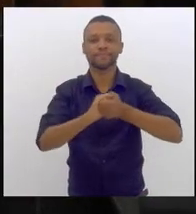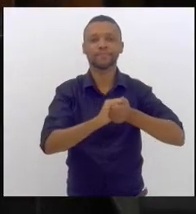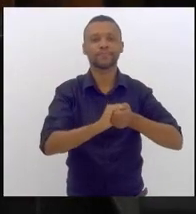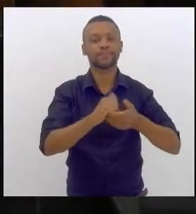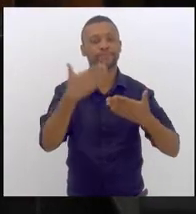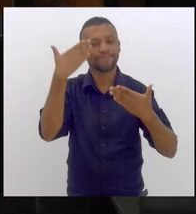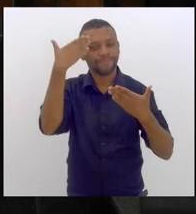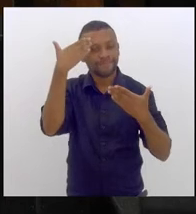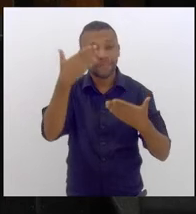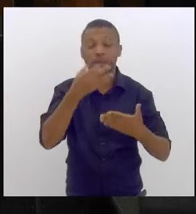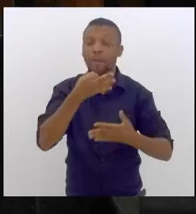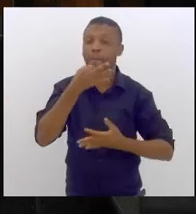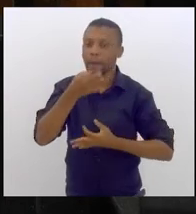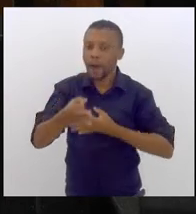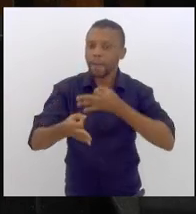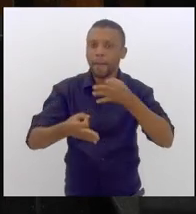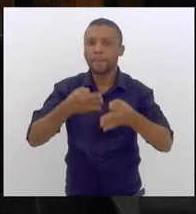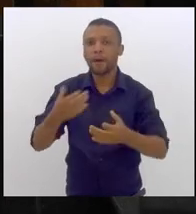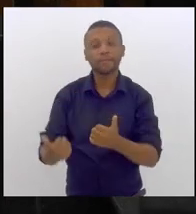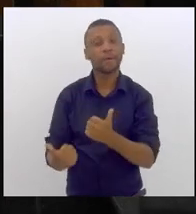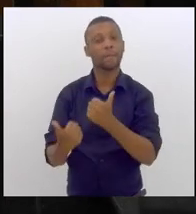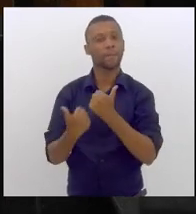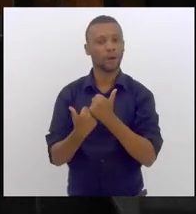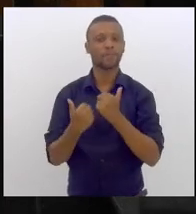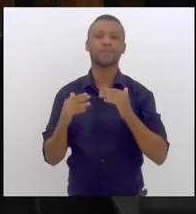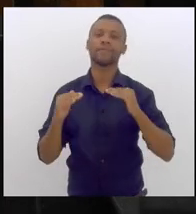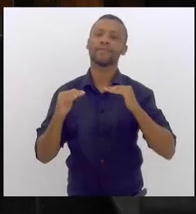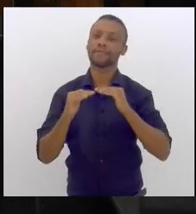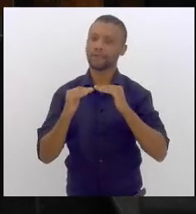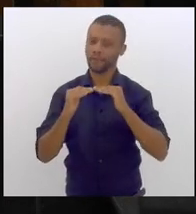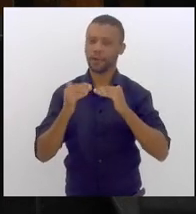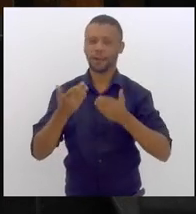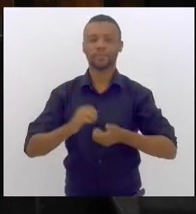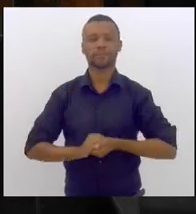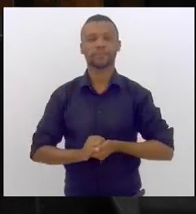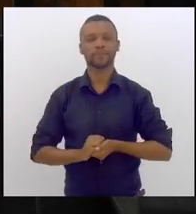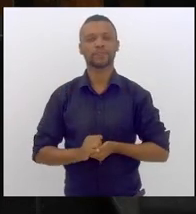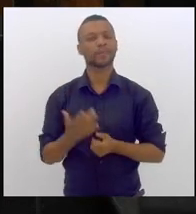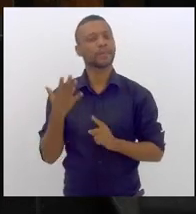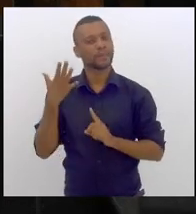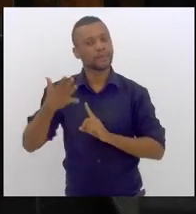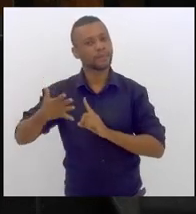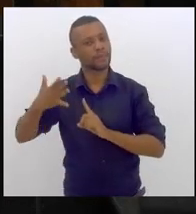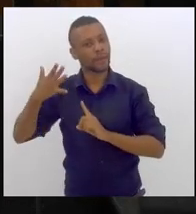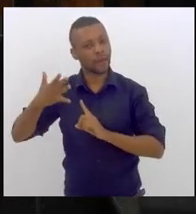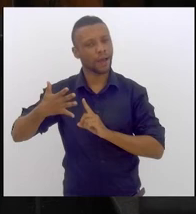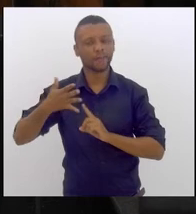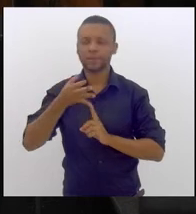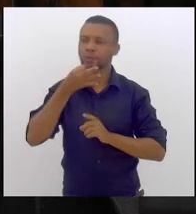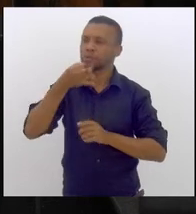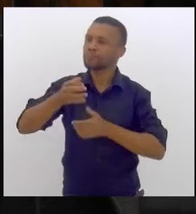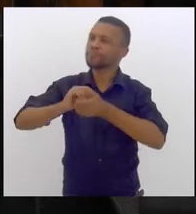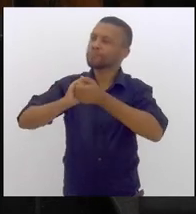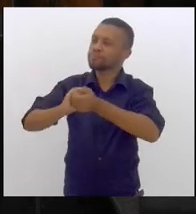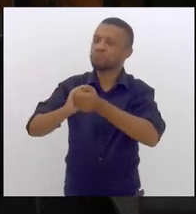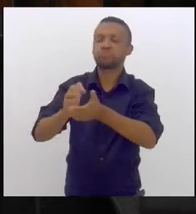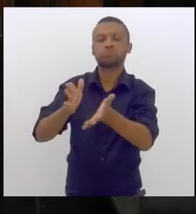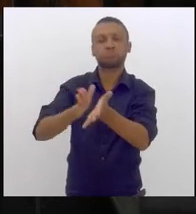os pareceres favoráveis e as palavras elogiosas